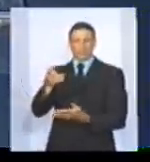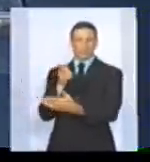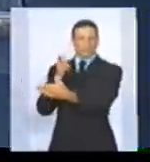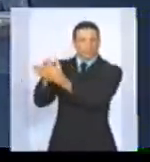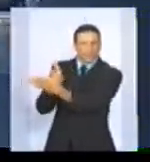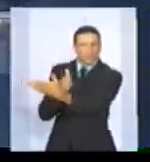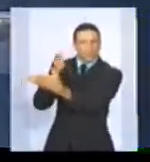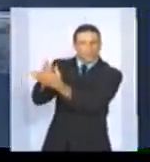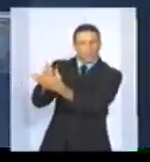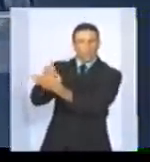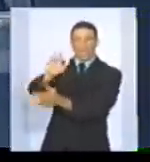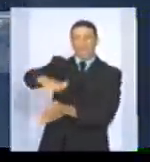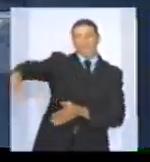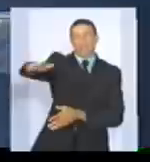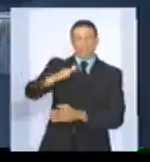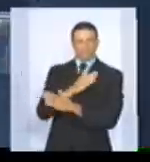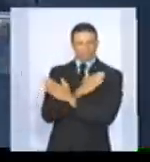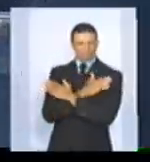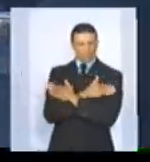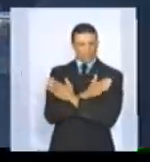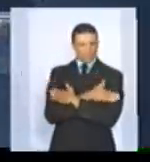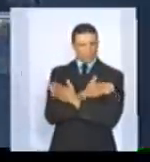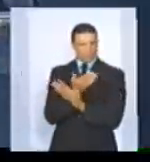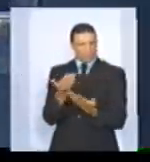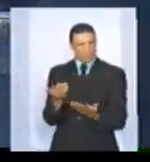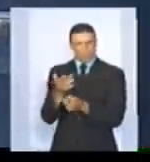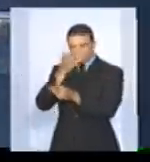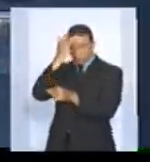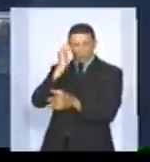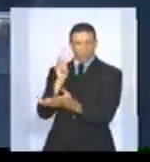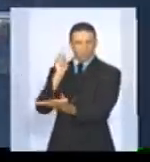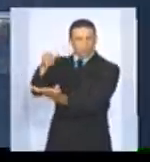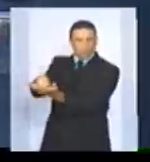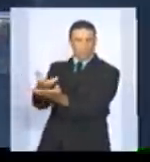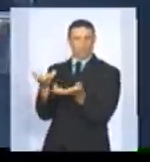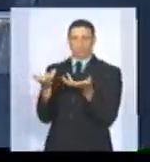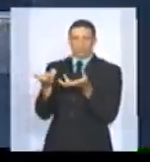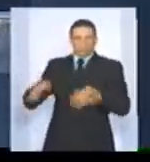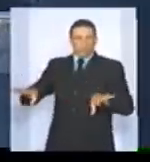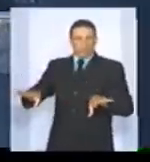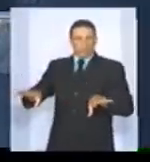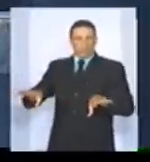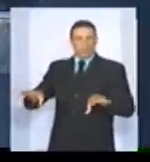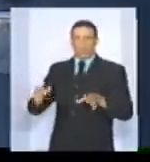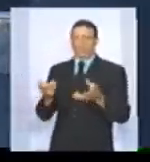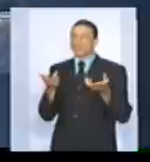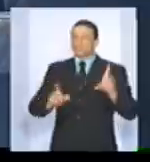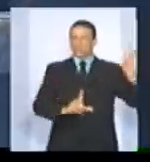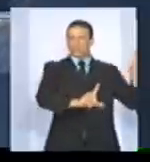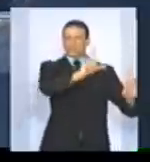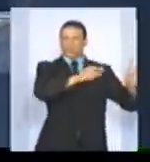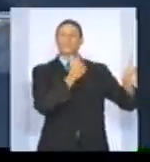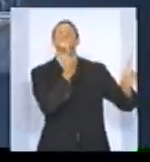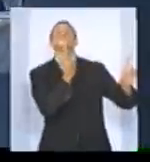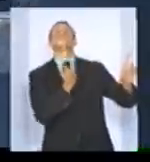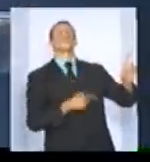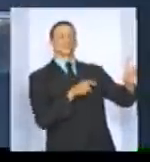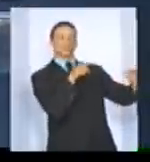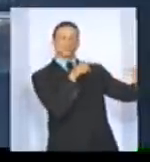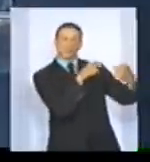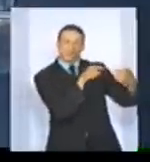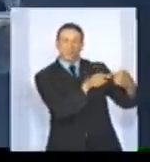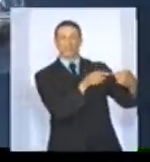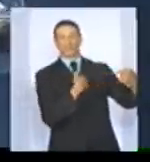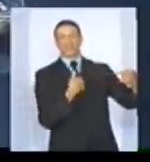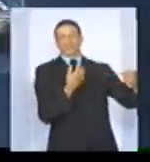ameaça de desemprego, por não interessar os seus consumidores diretos, que pagam para desfrutar os programas que lhes satisfaçam. Ou seja, são